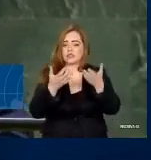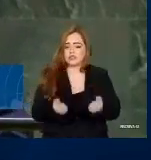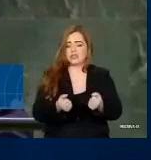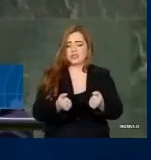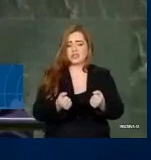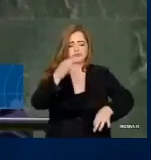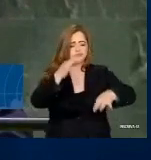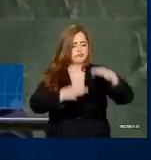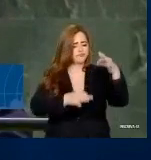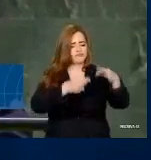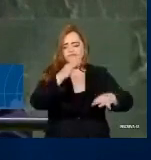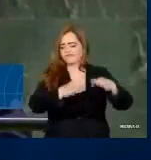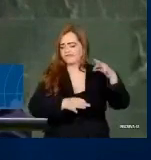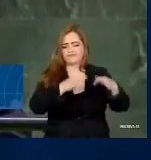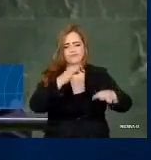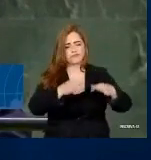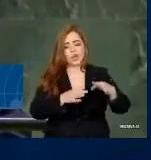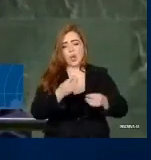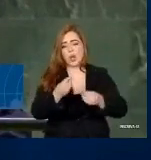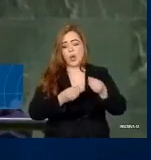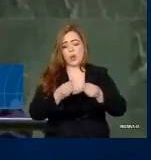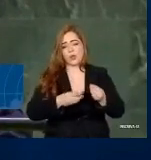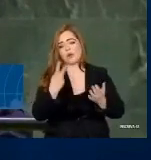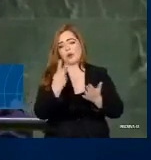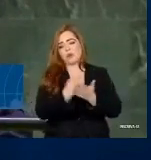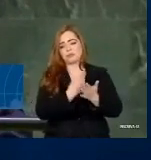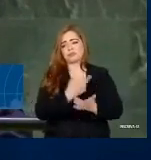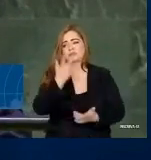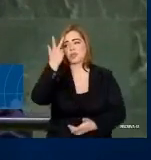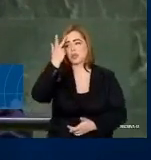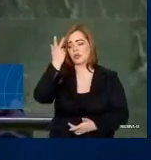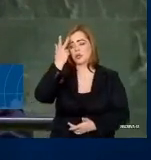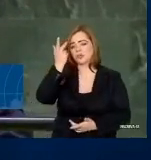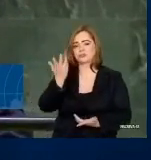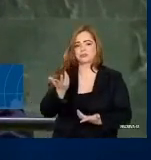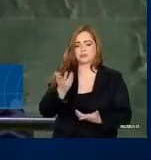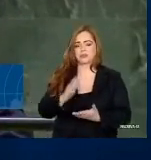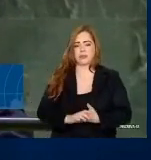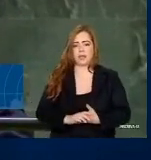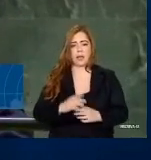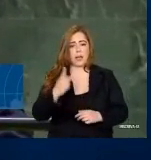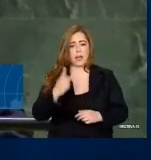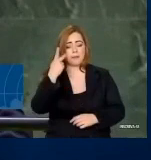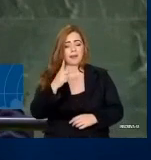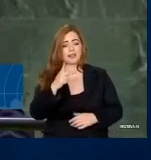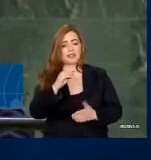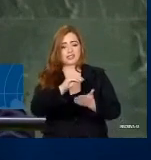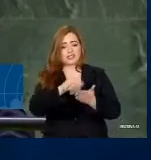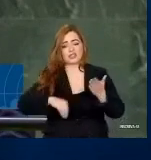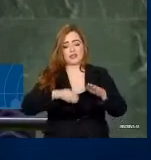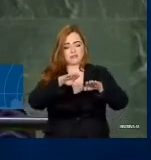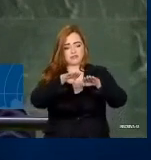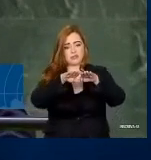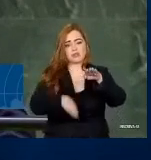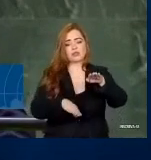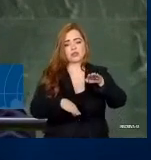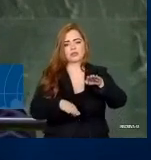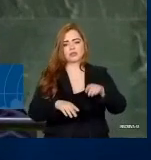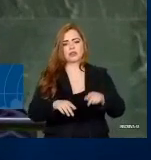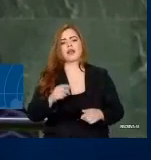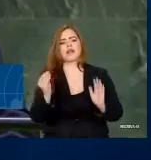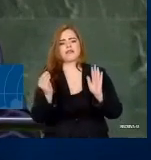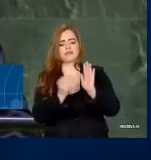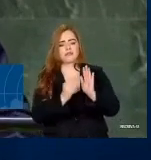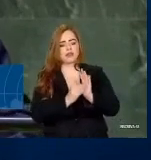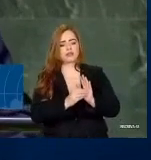o mundo, né? Andou tanto o mundo aí, e ainda não aprendeu a falar sequer em